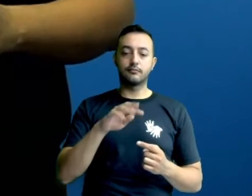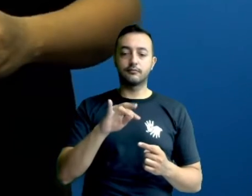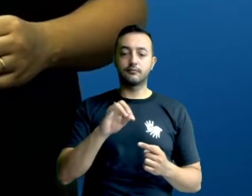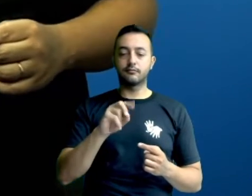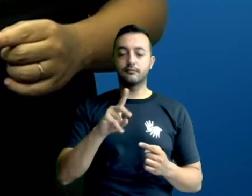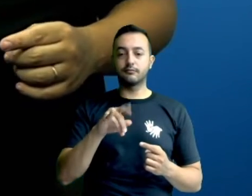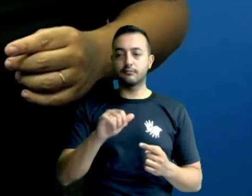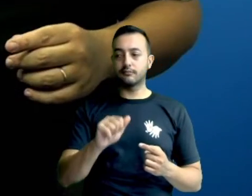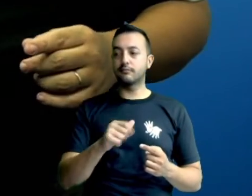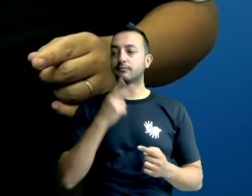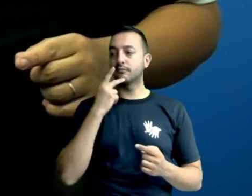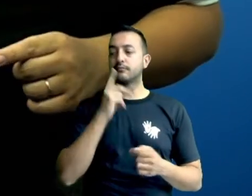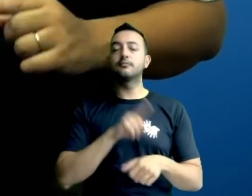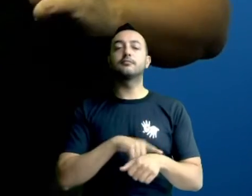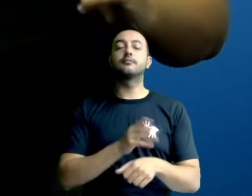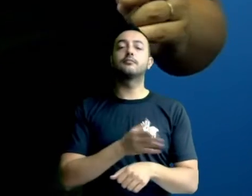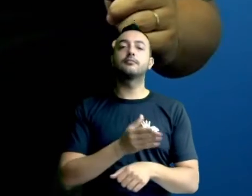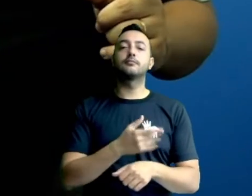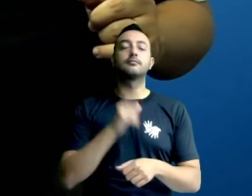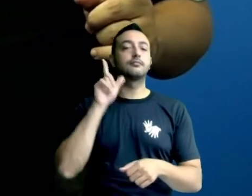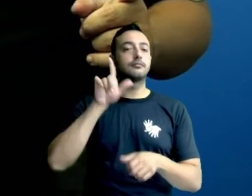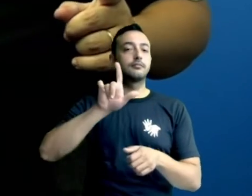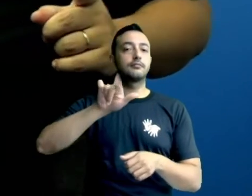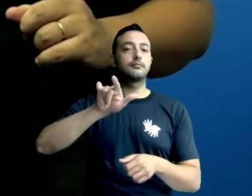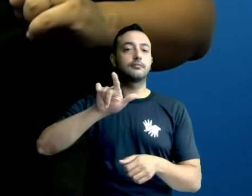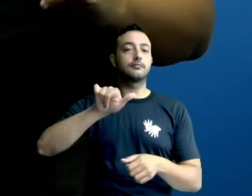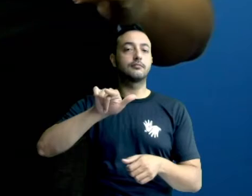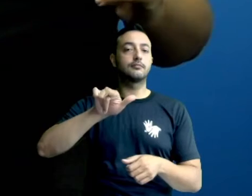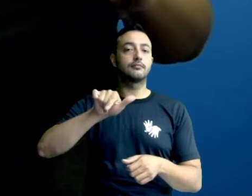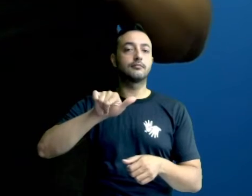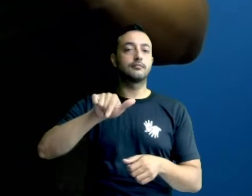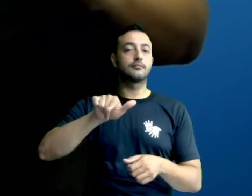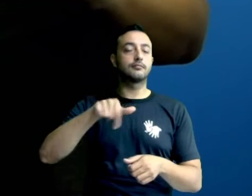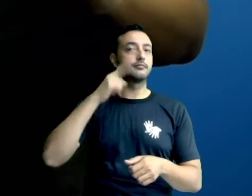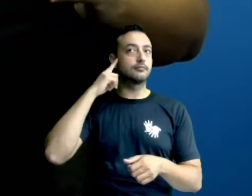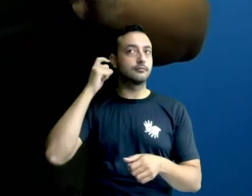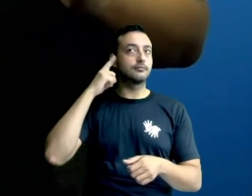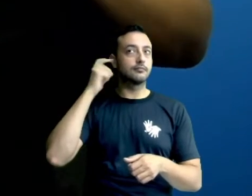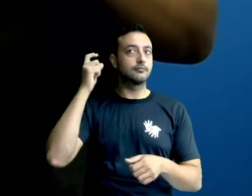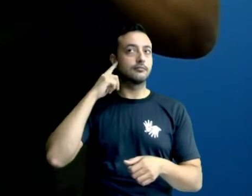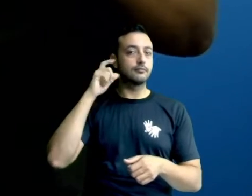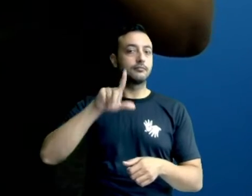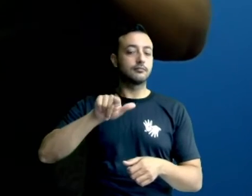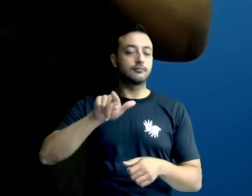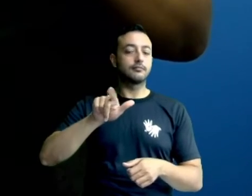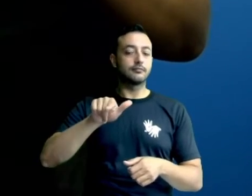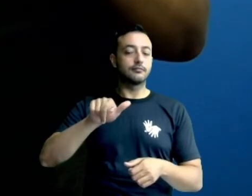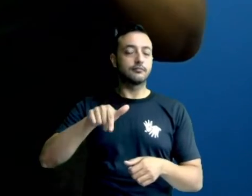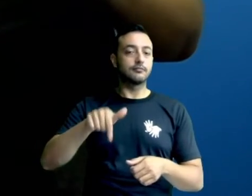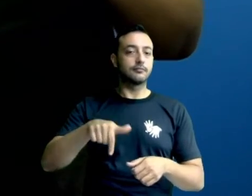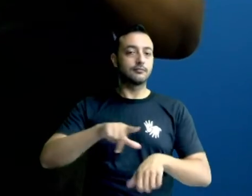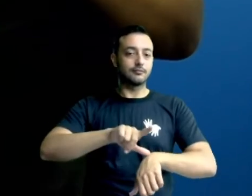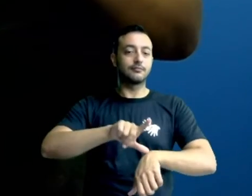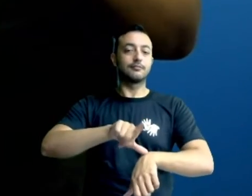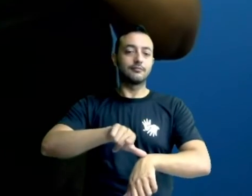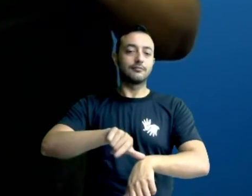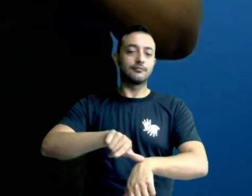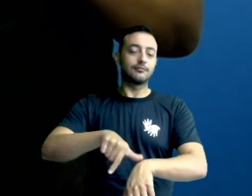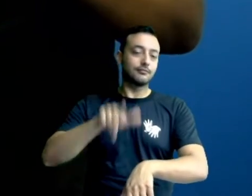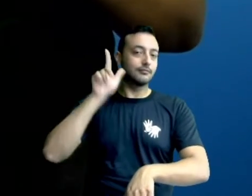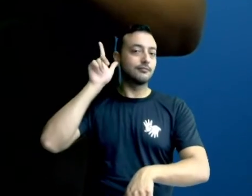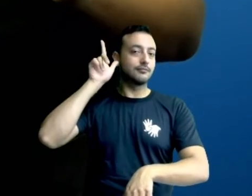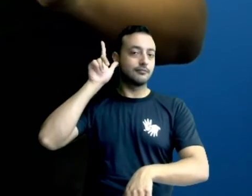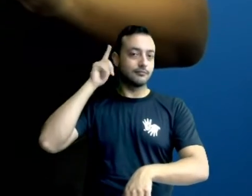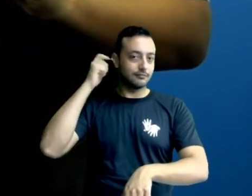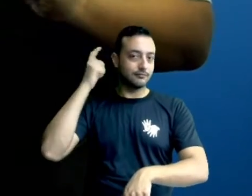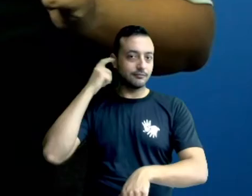é só a gente ver. Passa tempo, tic-tac, né? Tic-tac passa a hora. Esse tic-tac está imitando um som